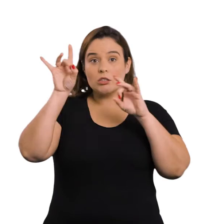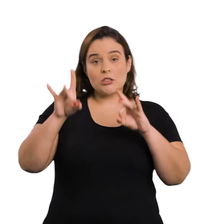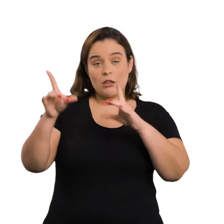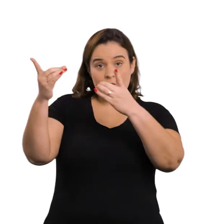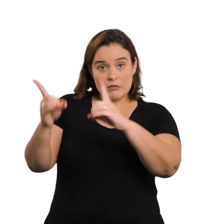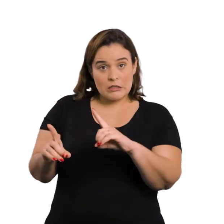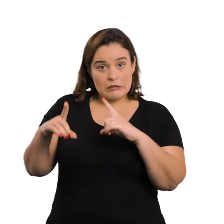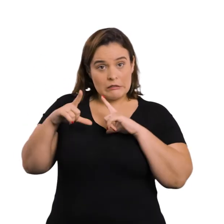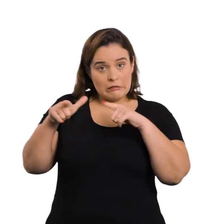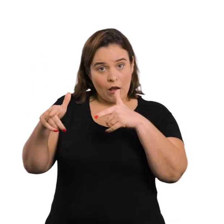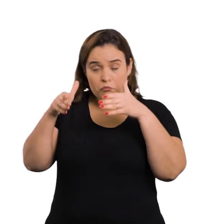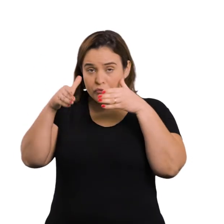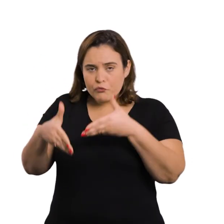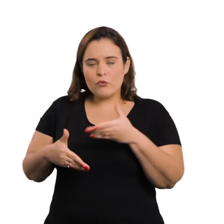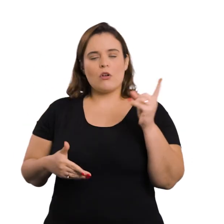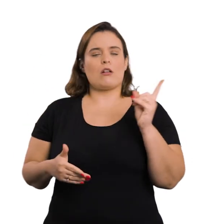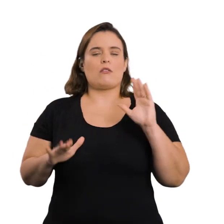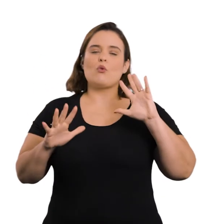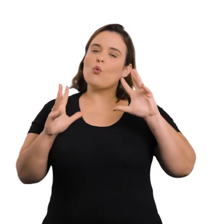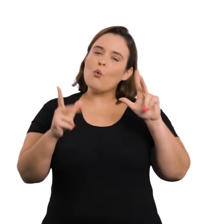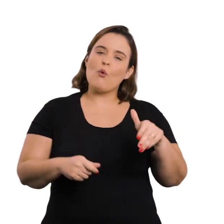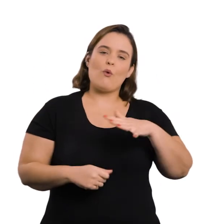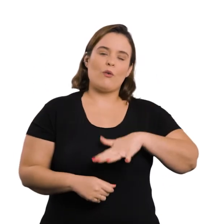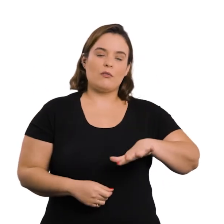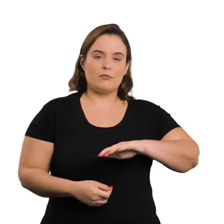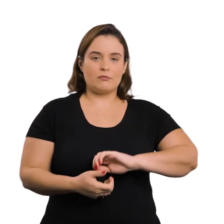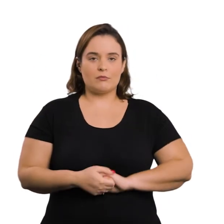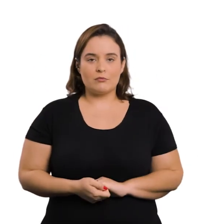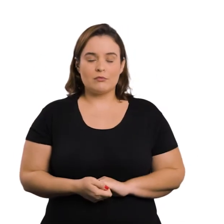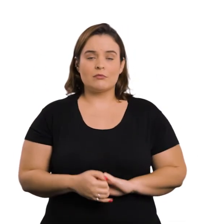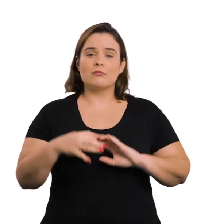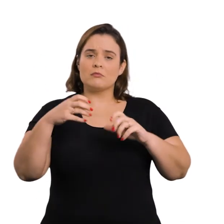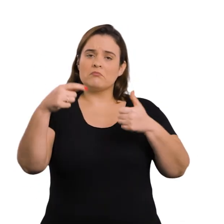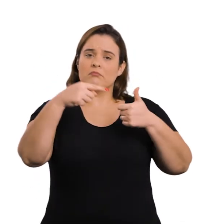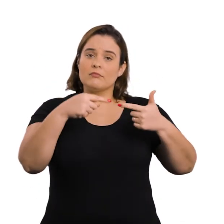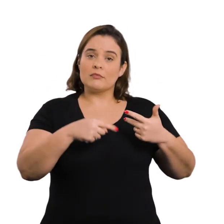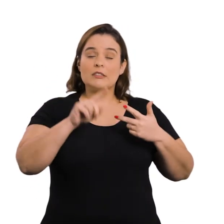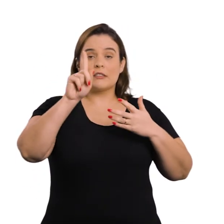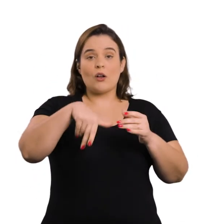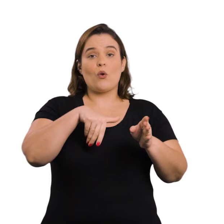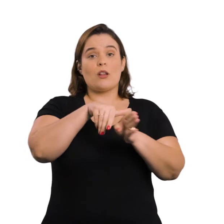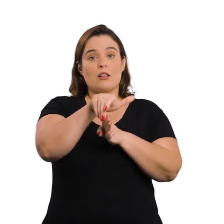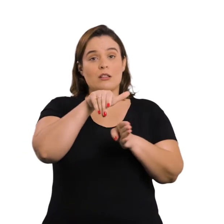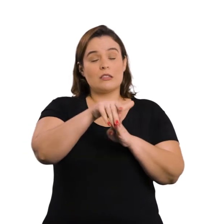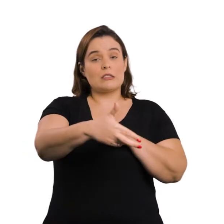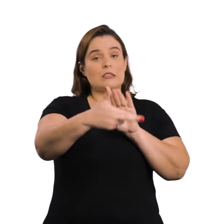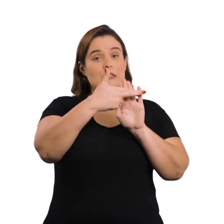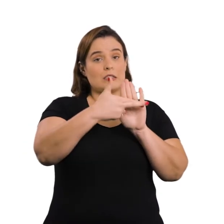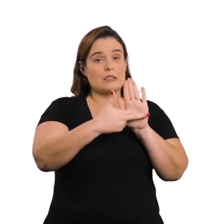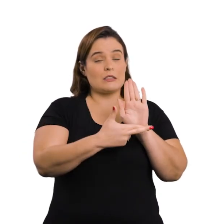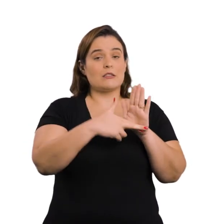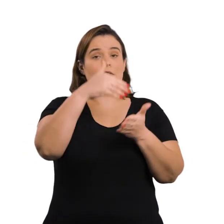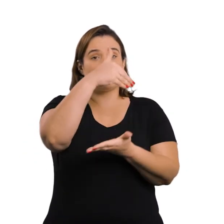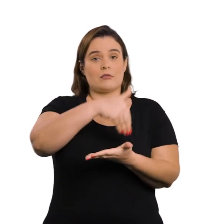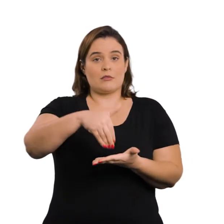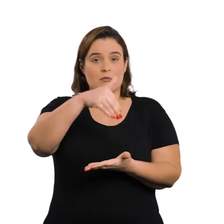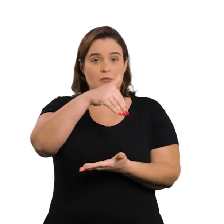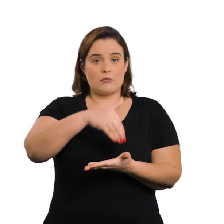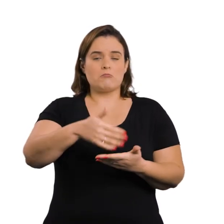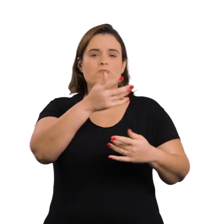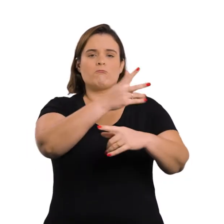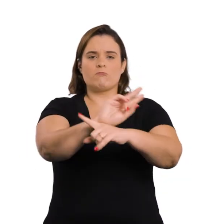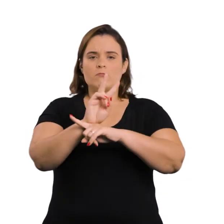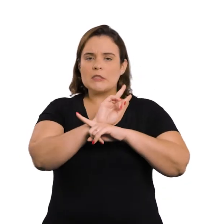não somente para as pessoas com deficiência. Muitas das questões aqui apontadas são orientações da Instrução Normativa